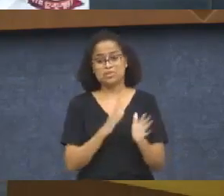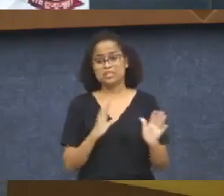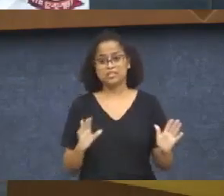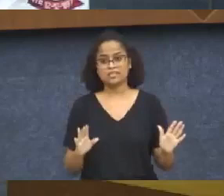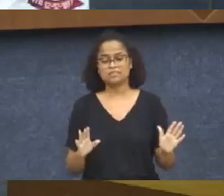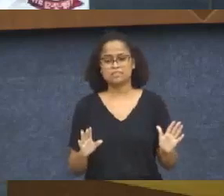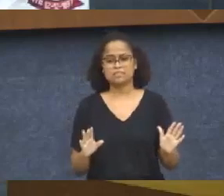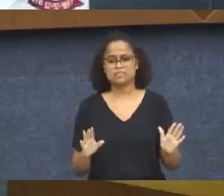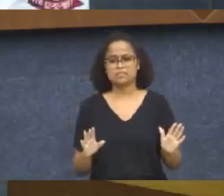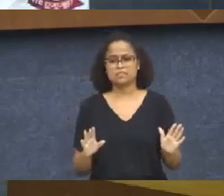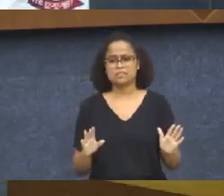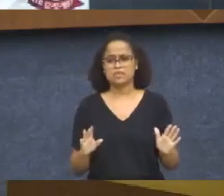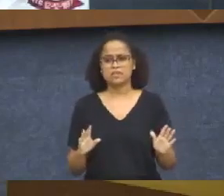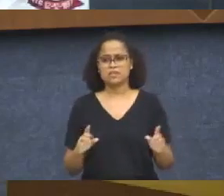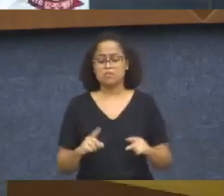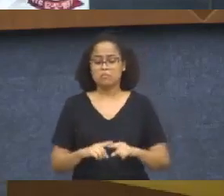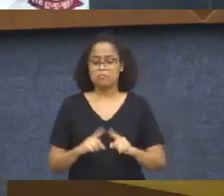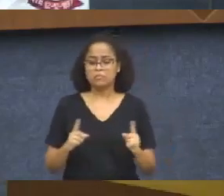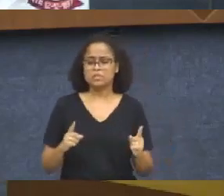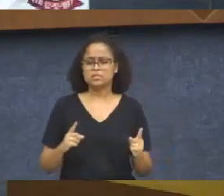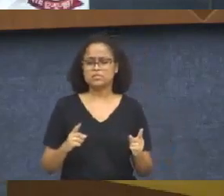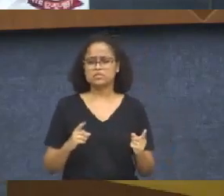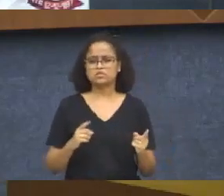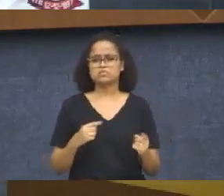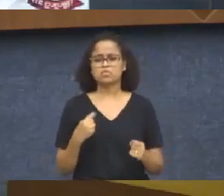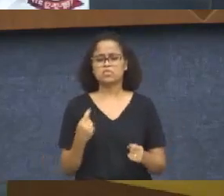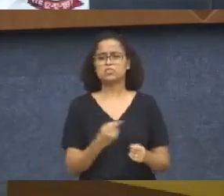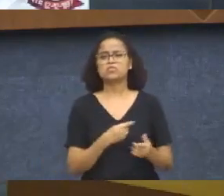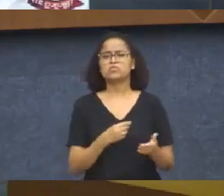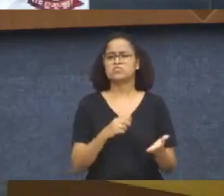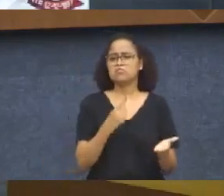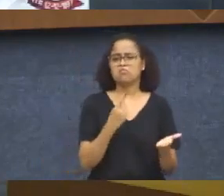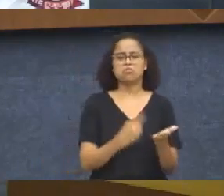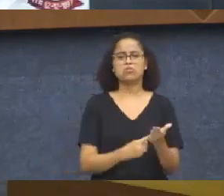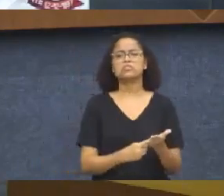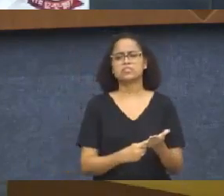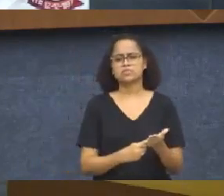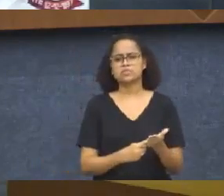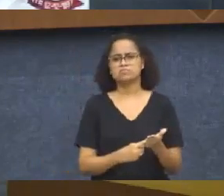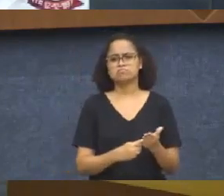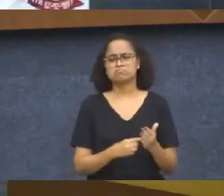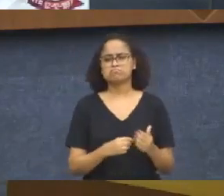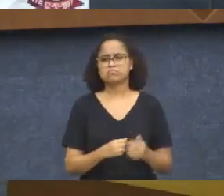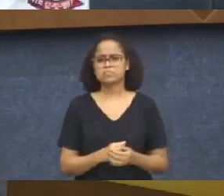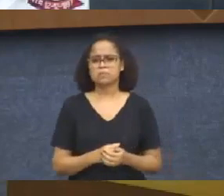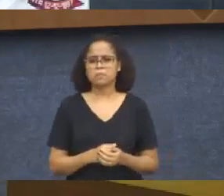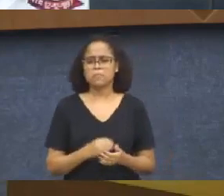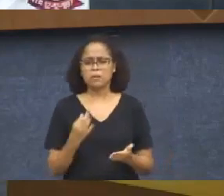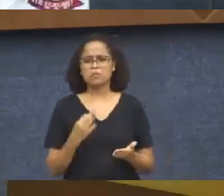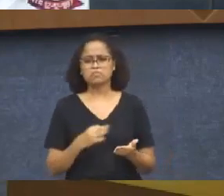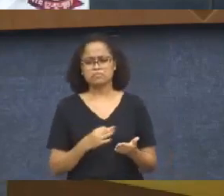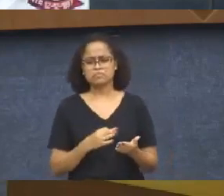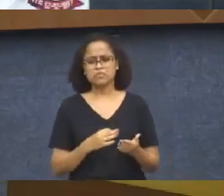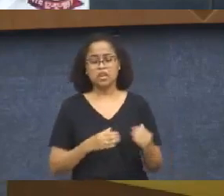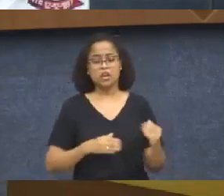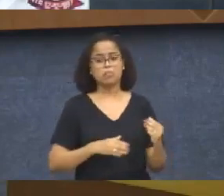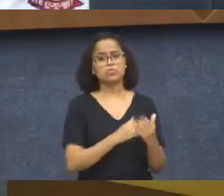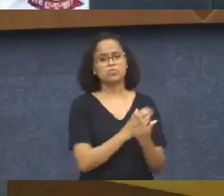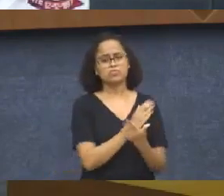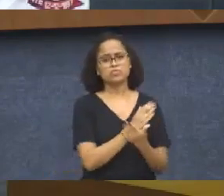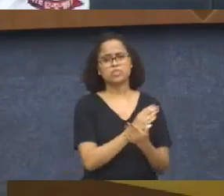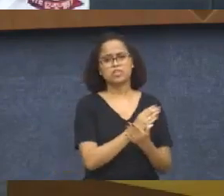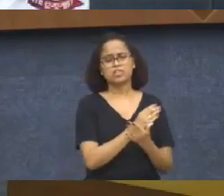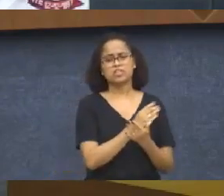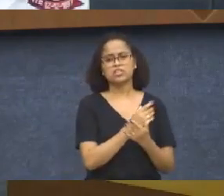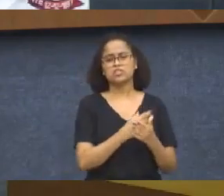não concorda. Então, 10 anos é muito, o sofrimento animal continua, e aprovando a lei para 5